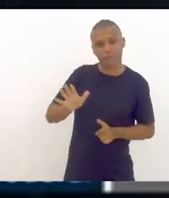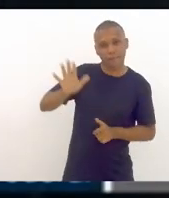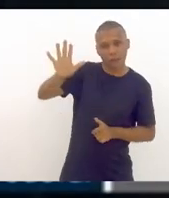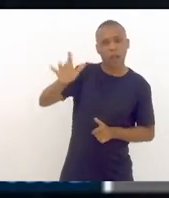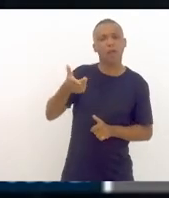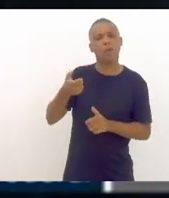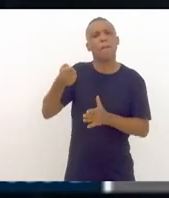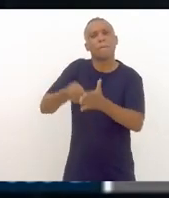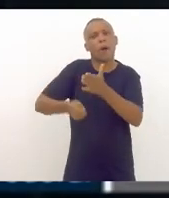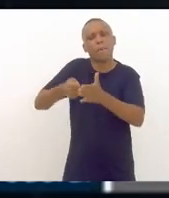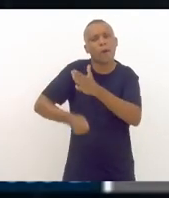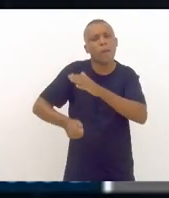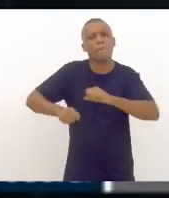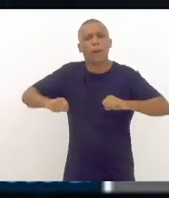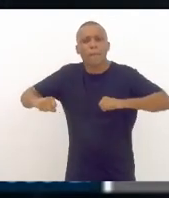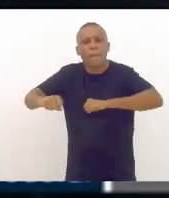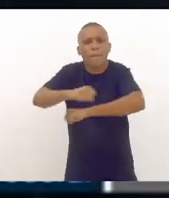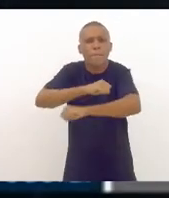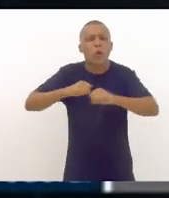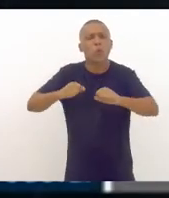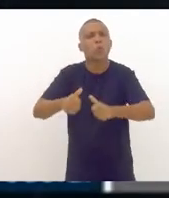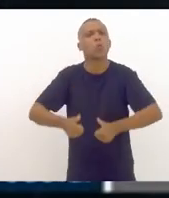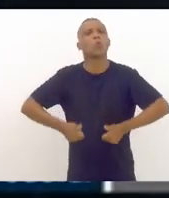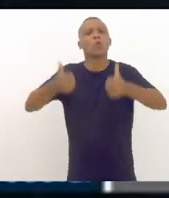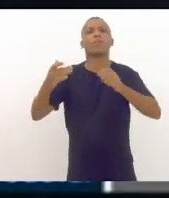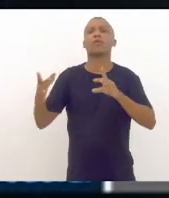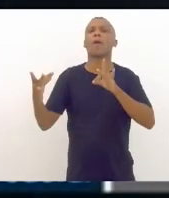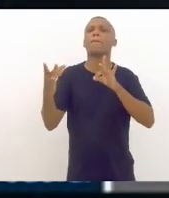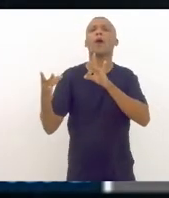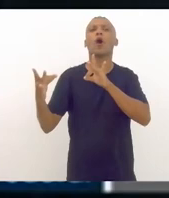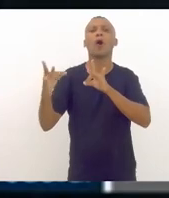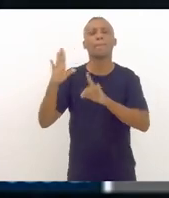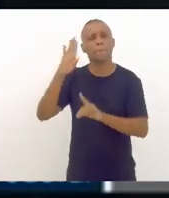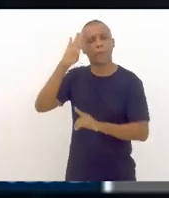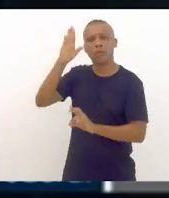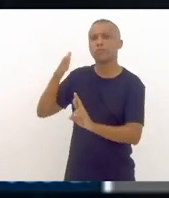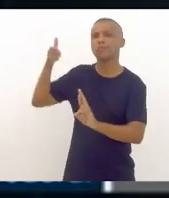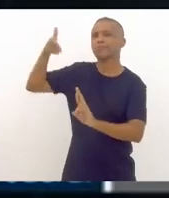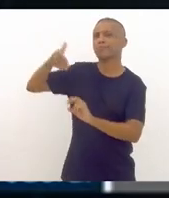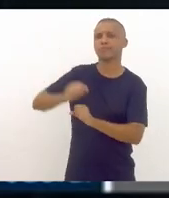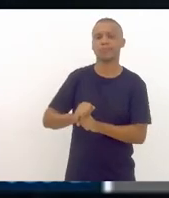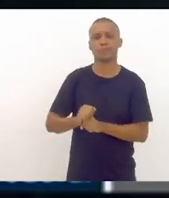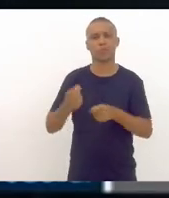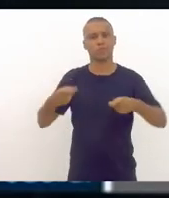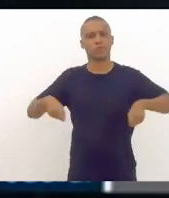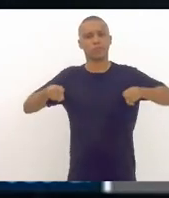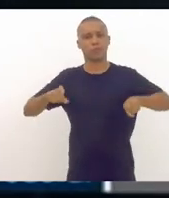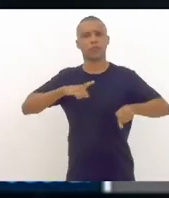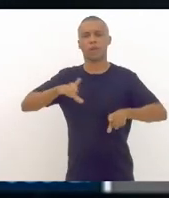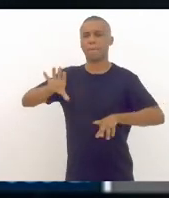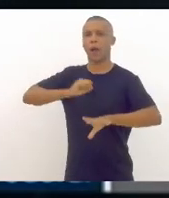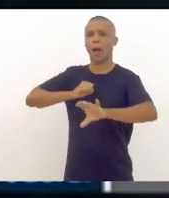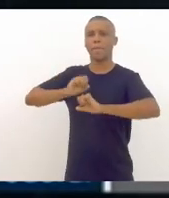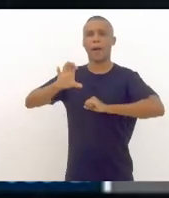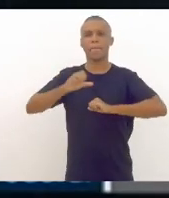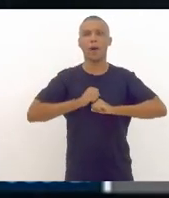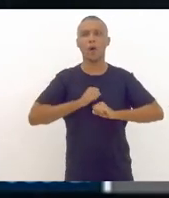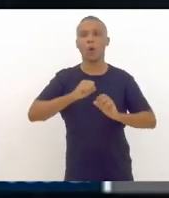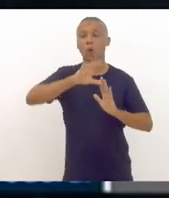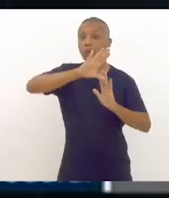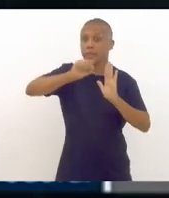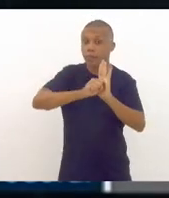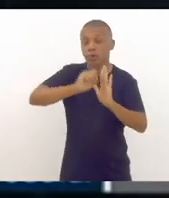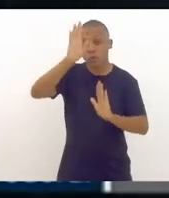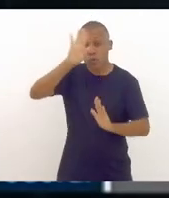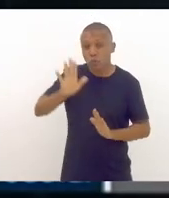melhor essência, em seu maior espelho. Aqui sentado nessa cadeira carrego comigo todos os símbolos de um Brasil que acredito,